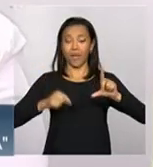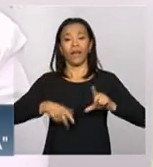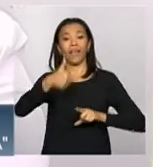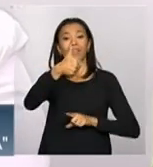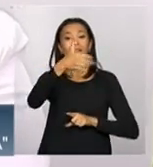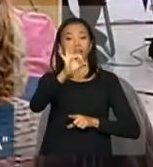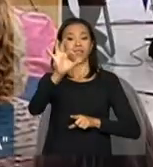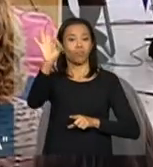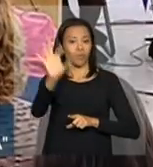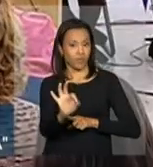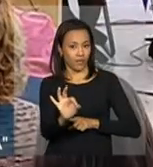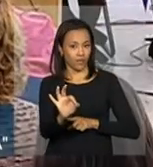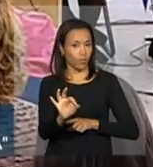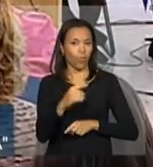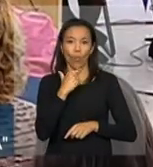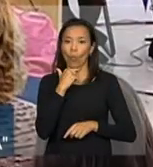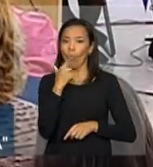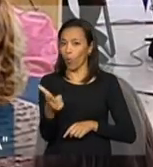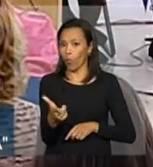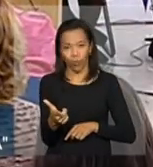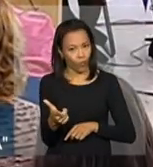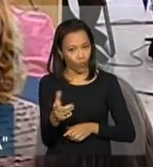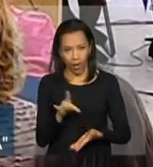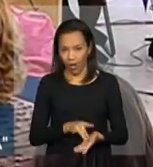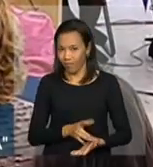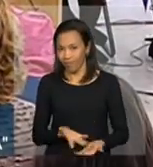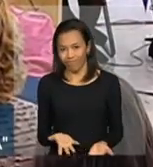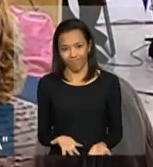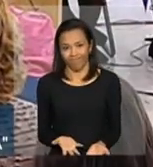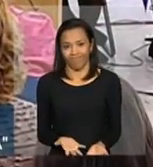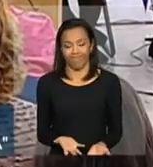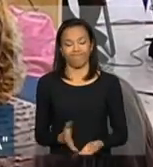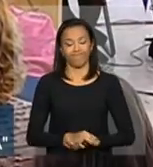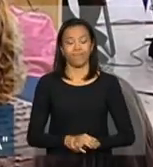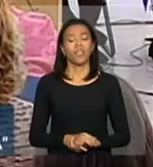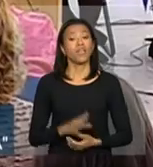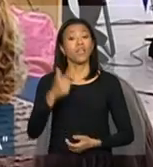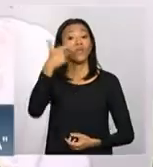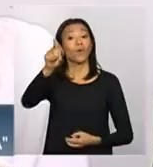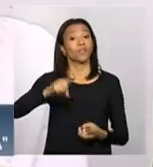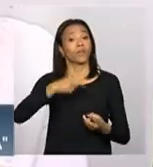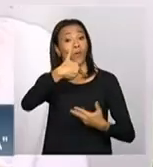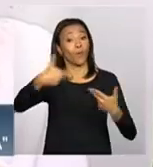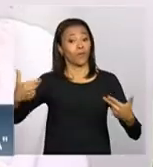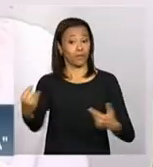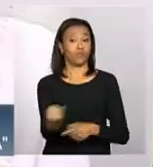10%. Não acontece. E a outra coisa, gente, que é fundamental,